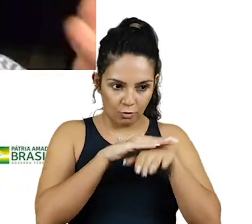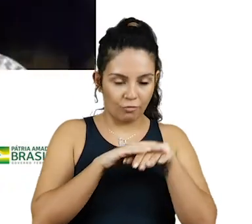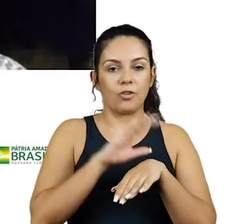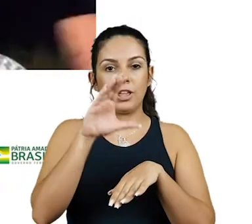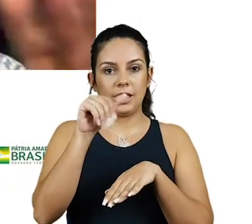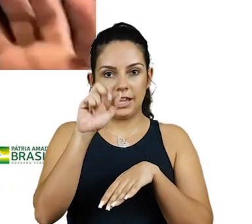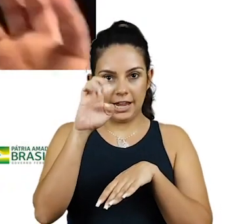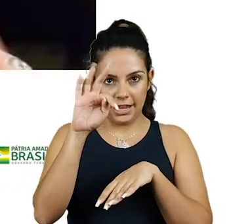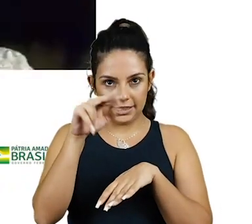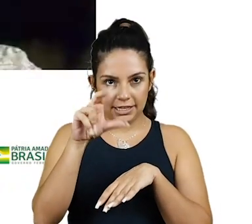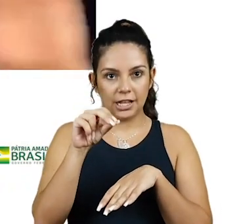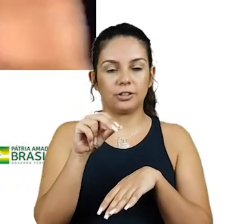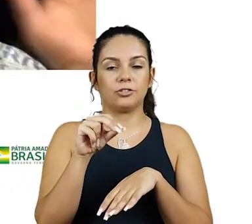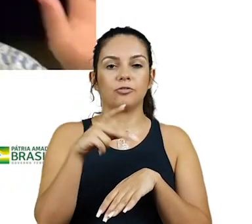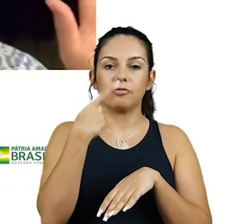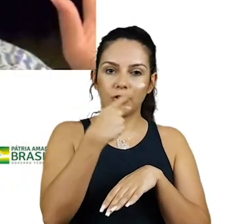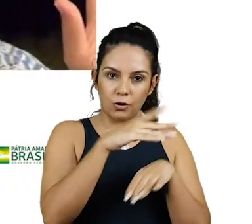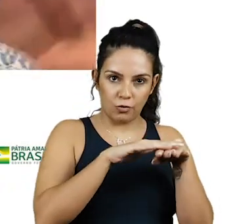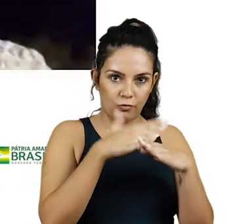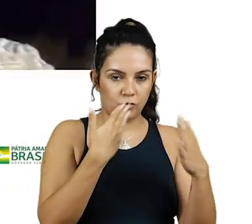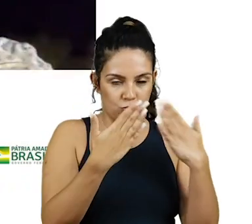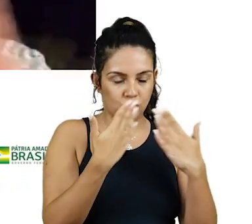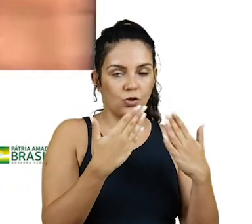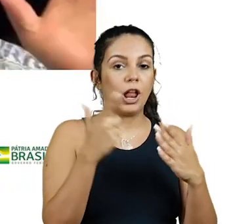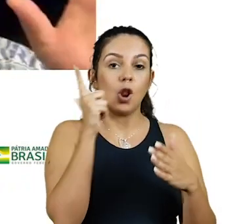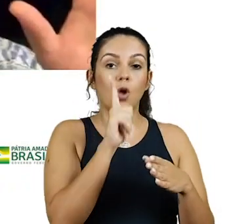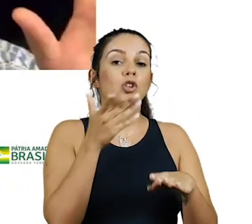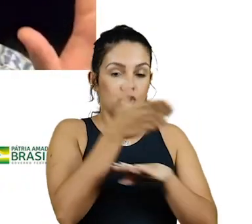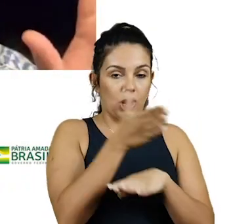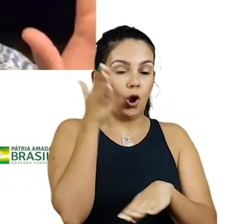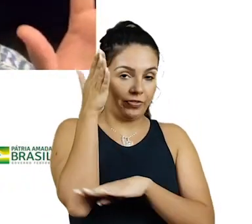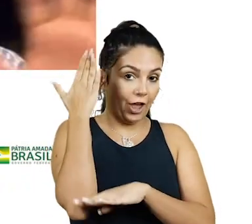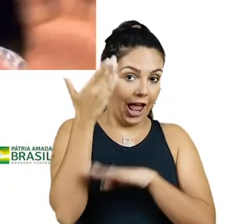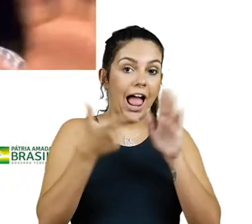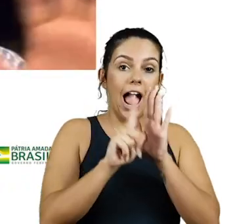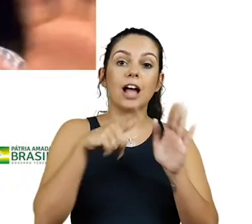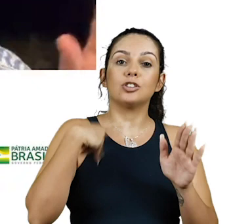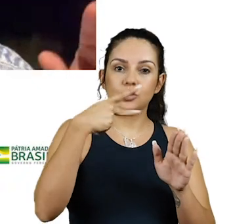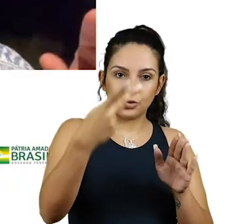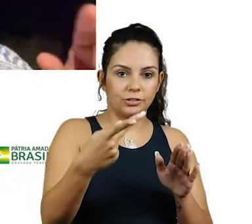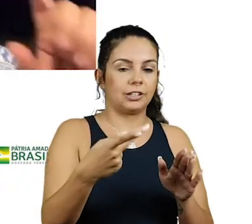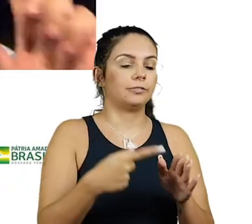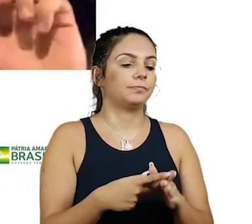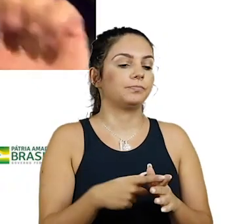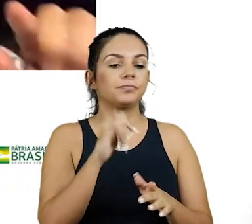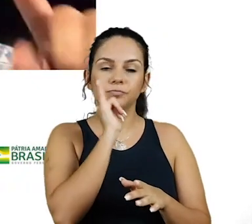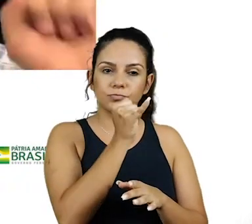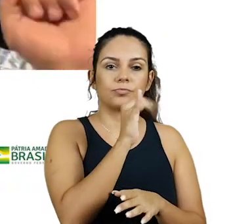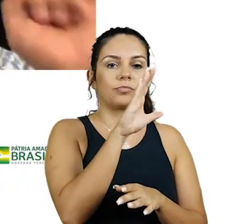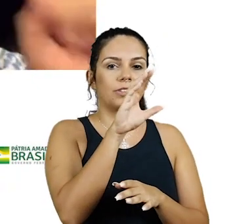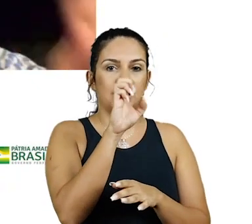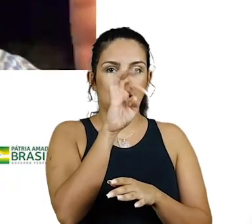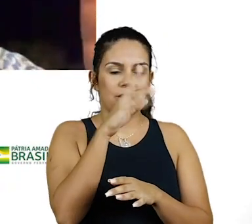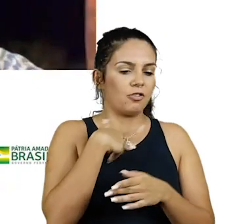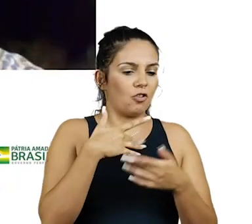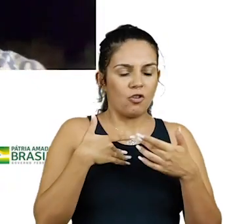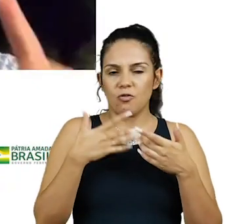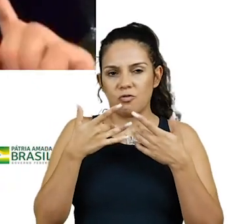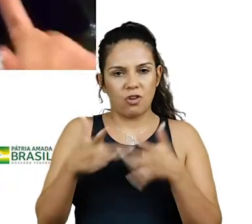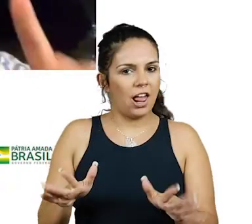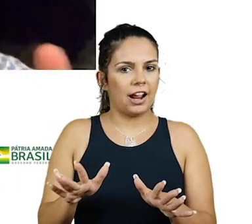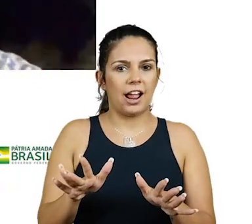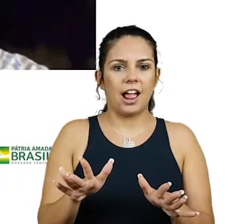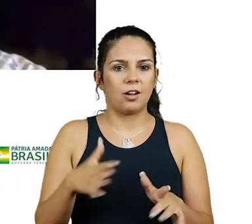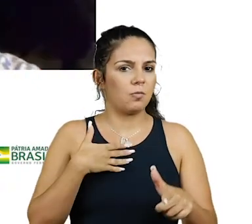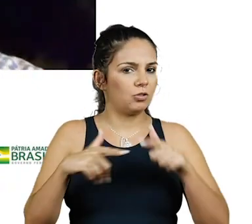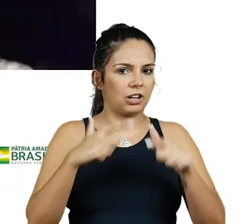Caetano. Conseguiu. Ela falou, Caetano, vou parar. Vim aqui falar que eu vou largar a carreira. E Caetano falou assim, você tá maluca. Você